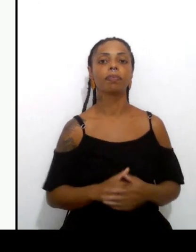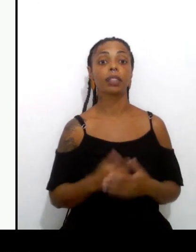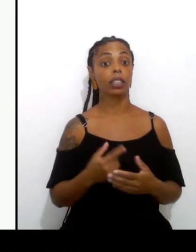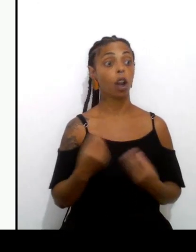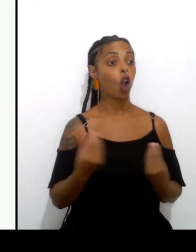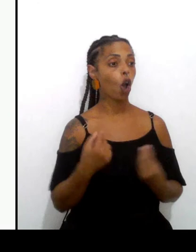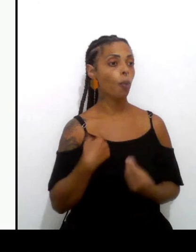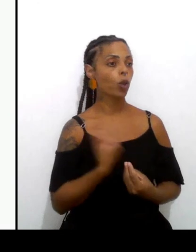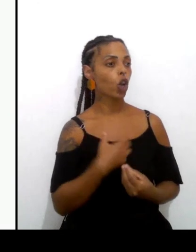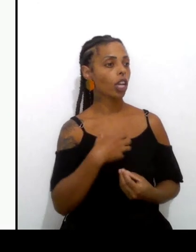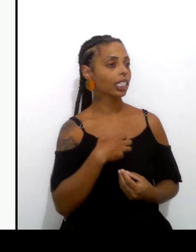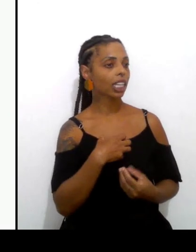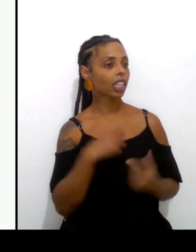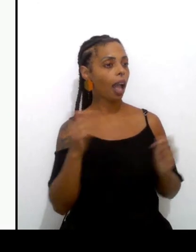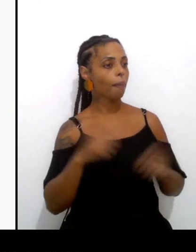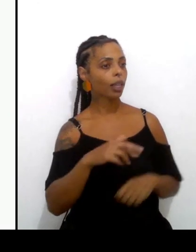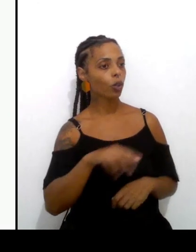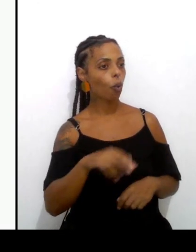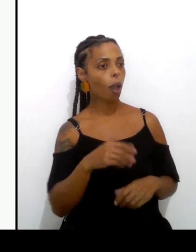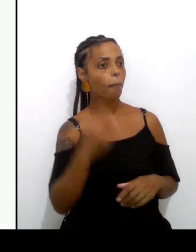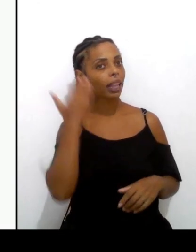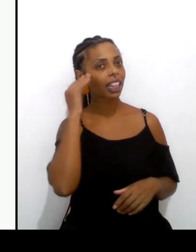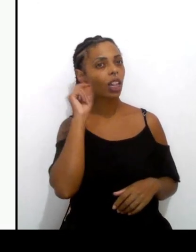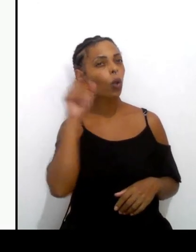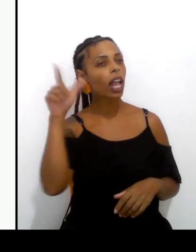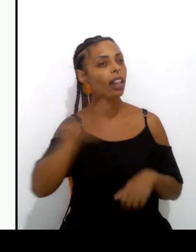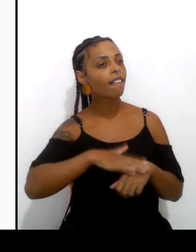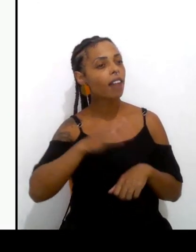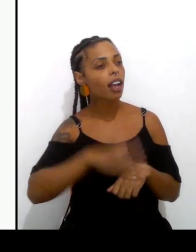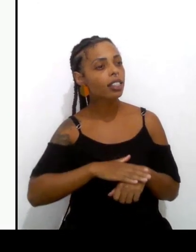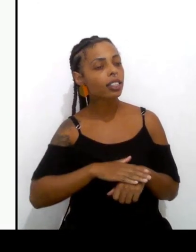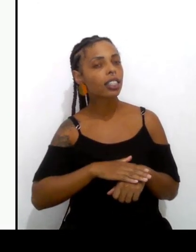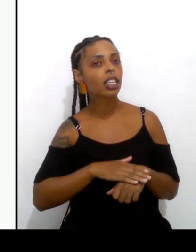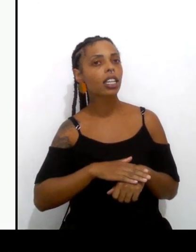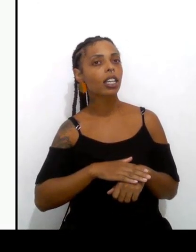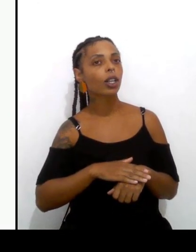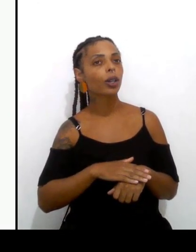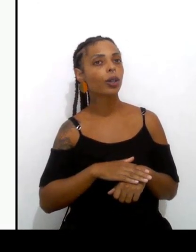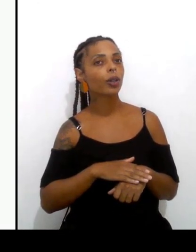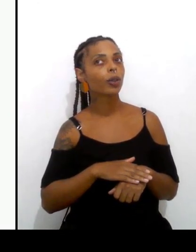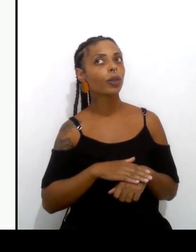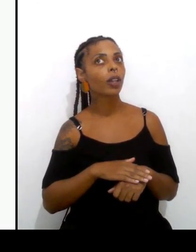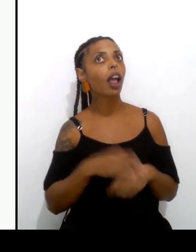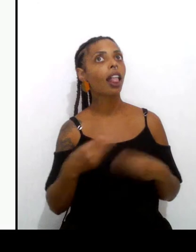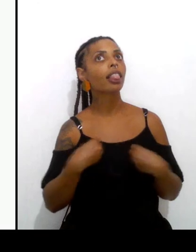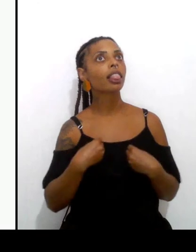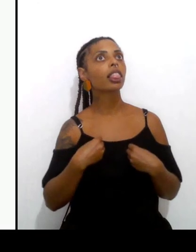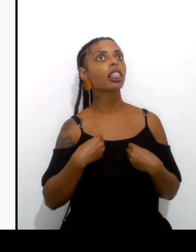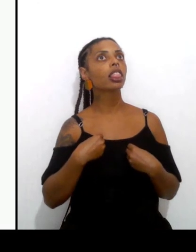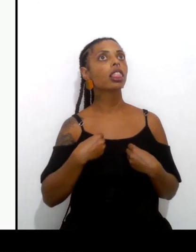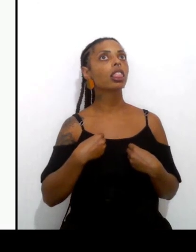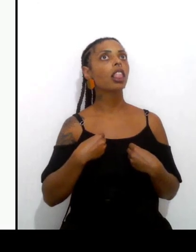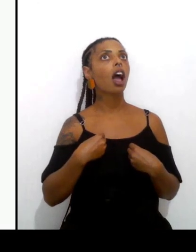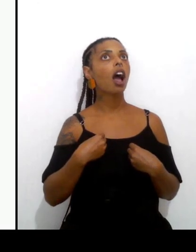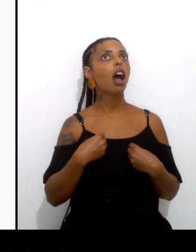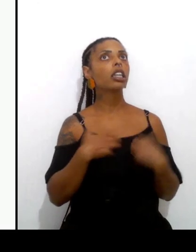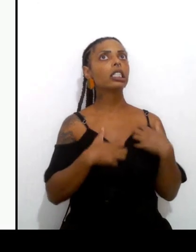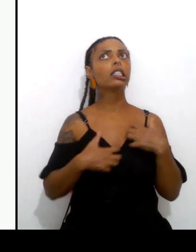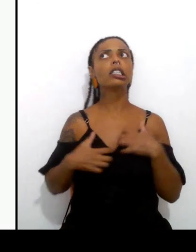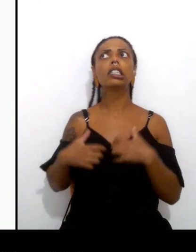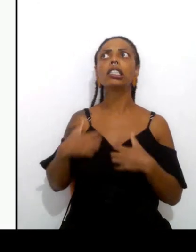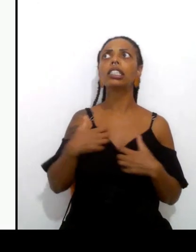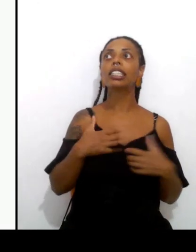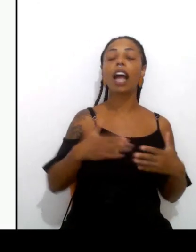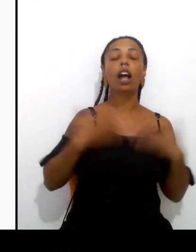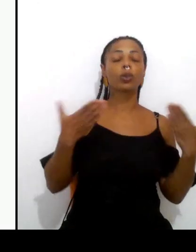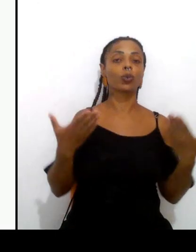de localizar o que ele está fazendo pode ser muito alienante assustadora o próximo